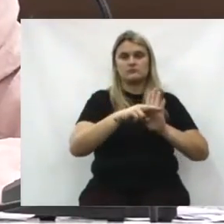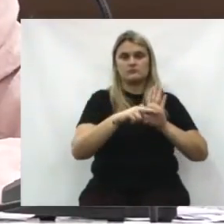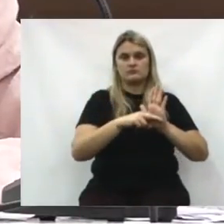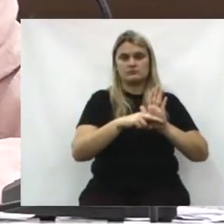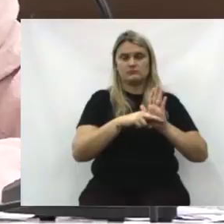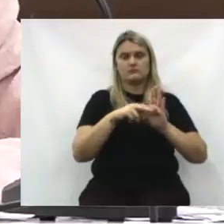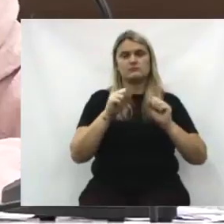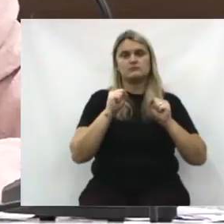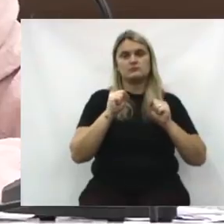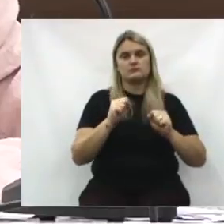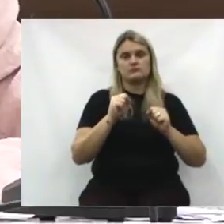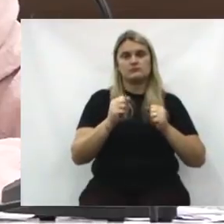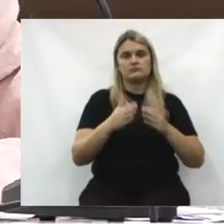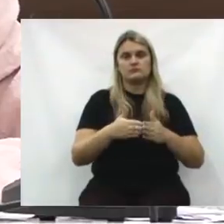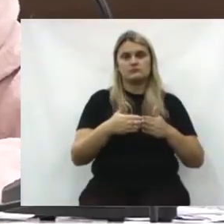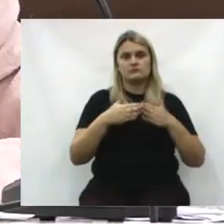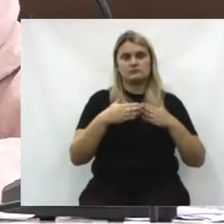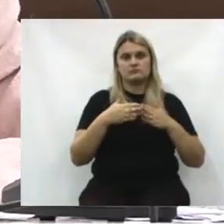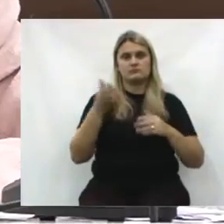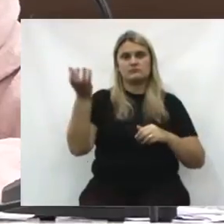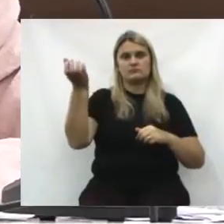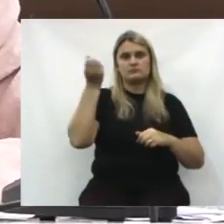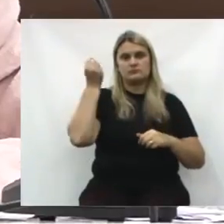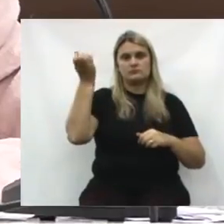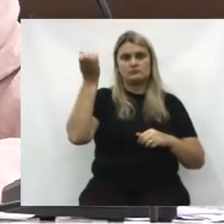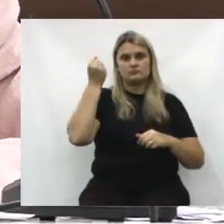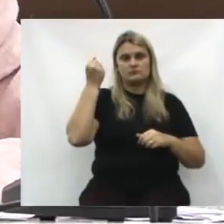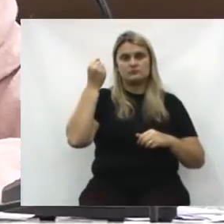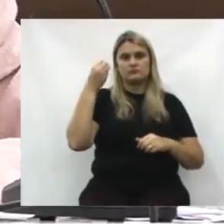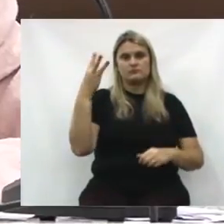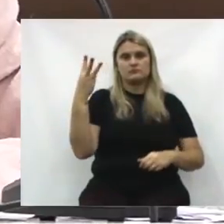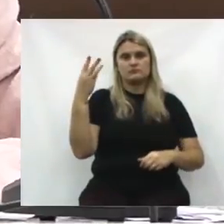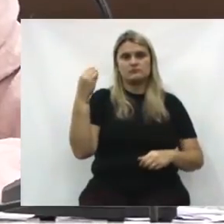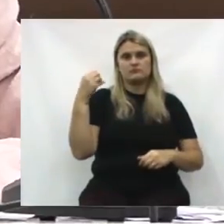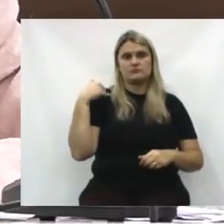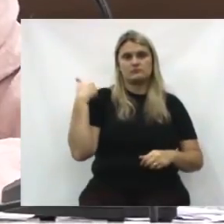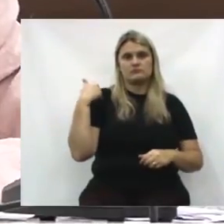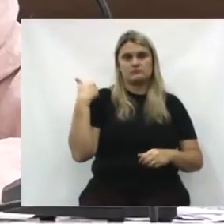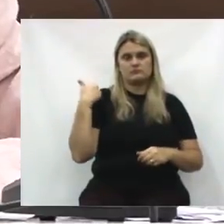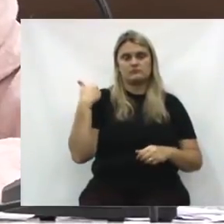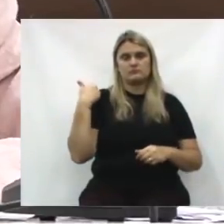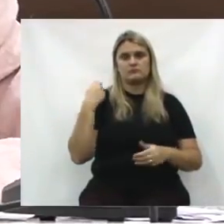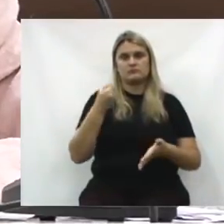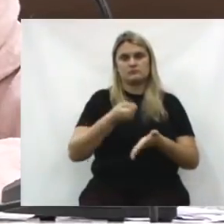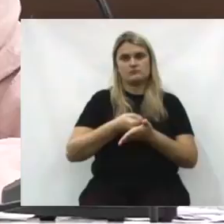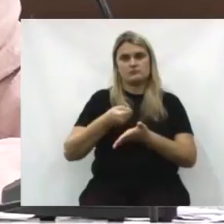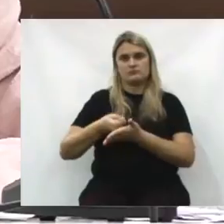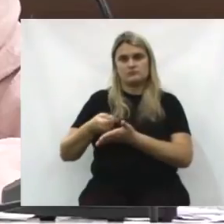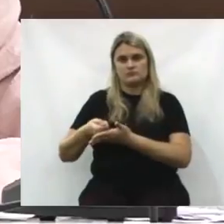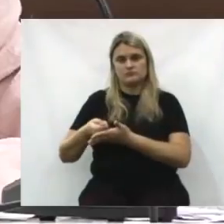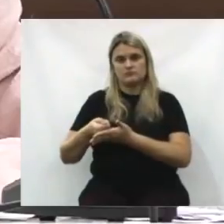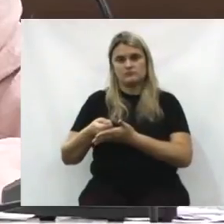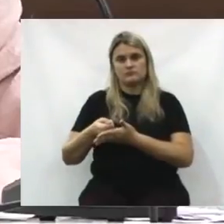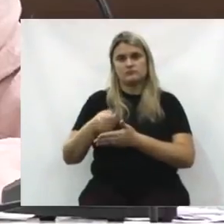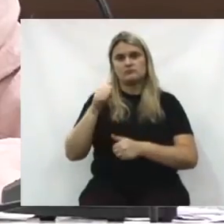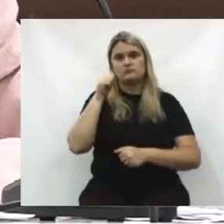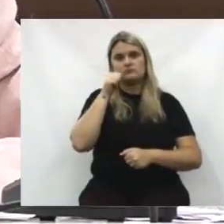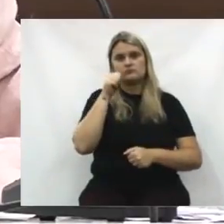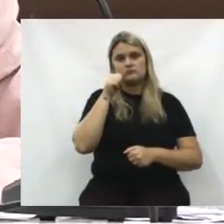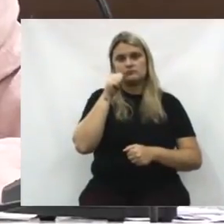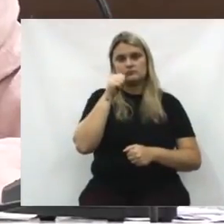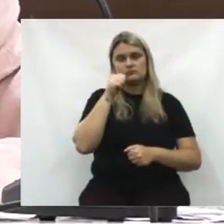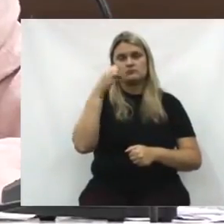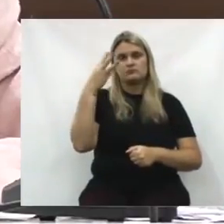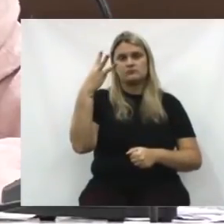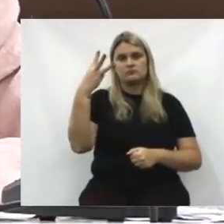aposentar. Pelas regras em vigor, é possível pedir aposentadoria com 30 anos de contribuição,